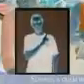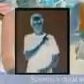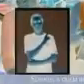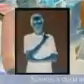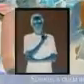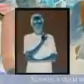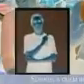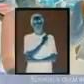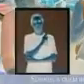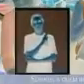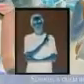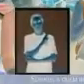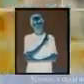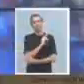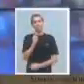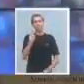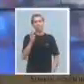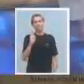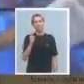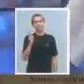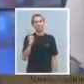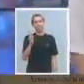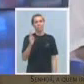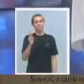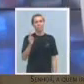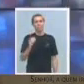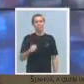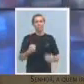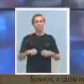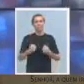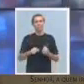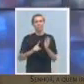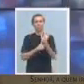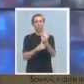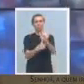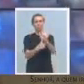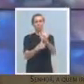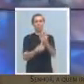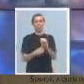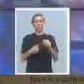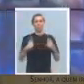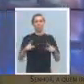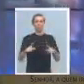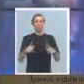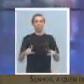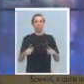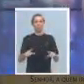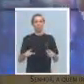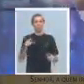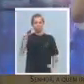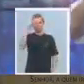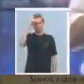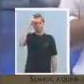Então nós precisamos esclarecer aonde o demônio age, como é que ele está agindo, para que